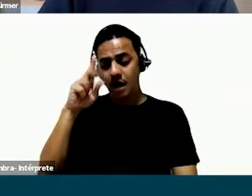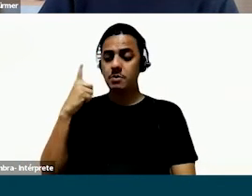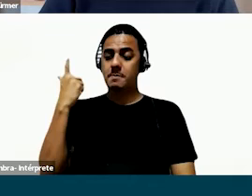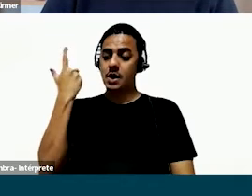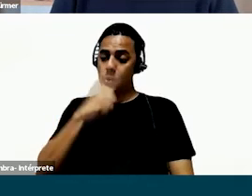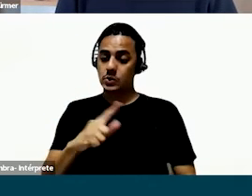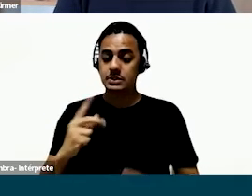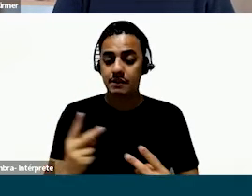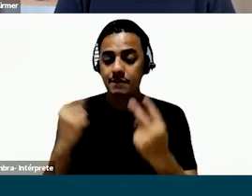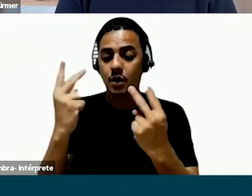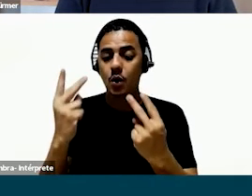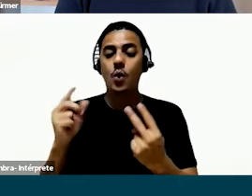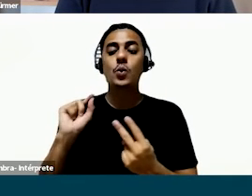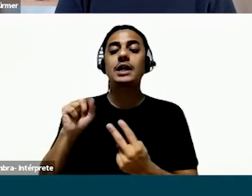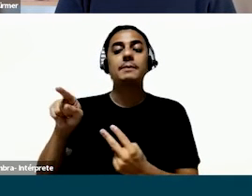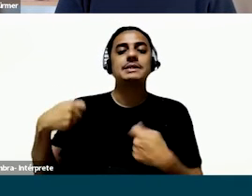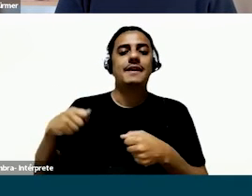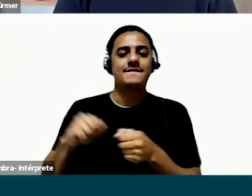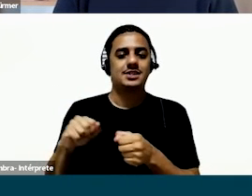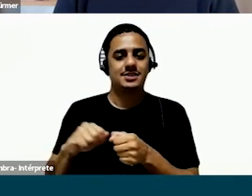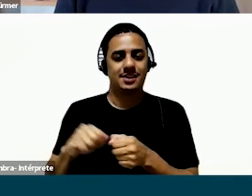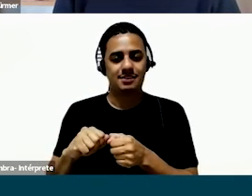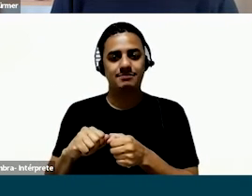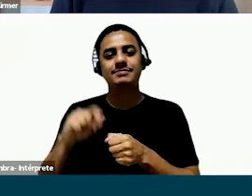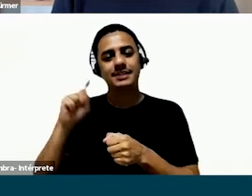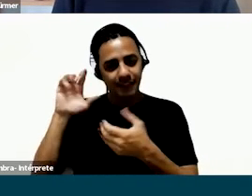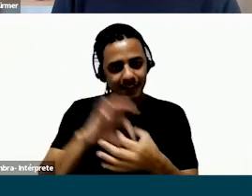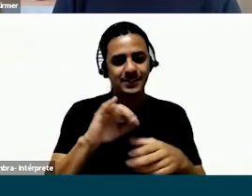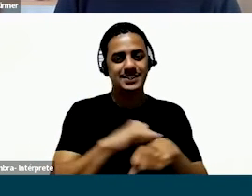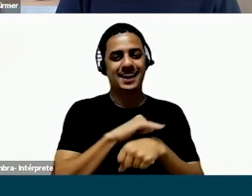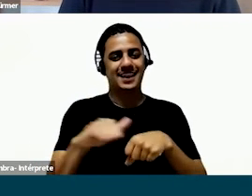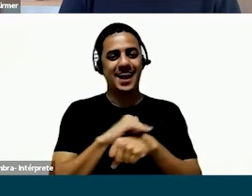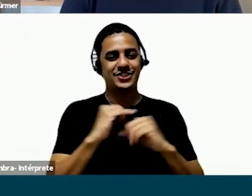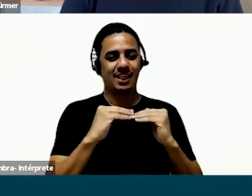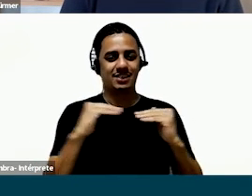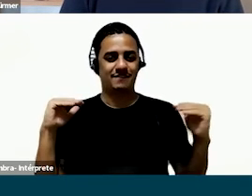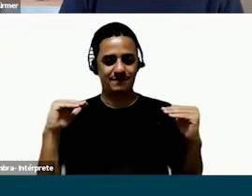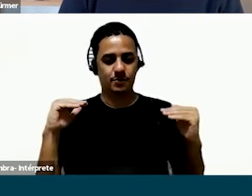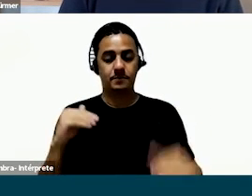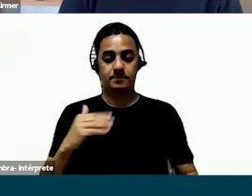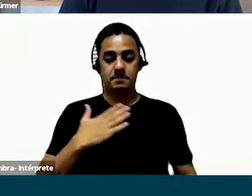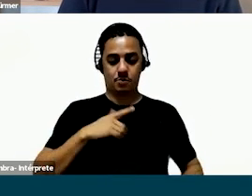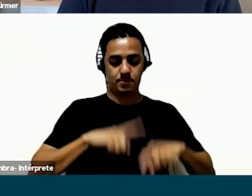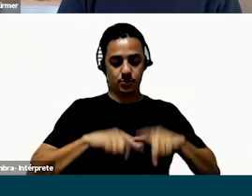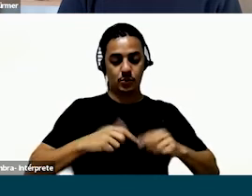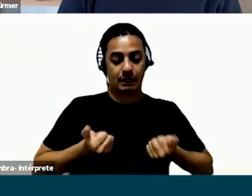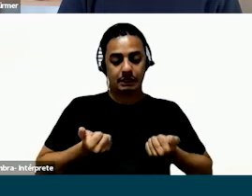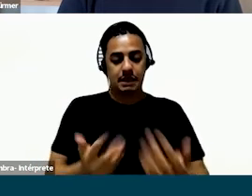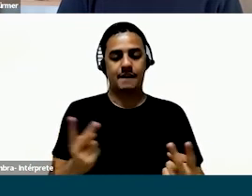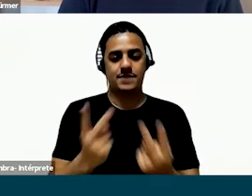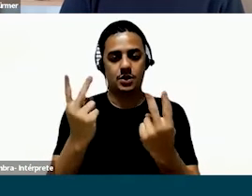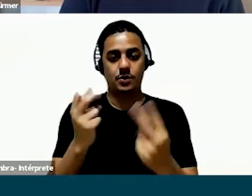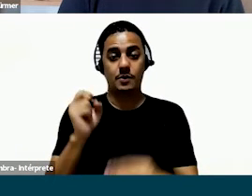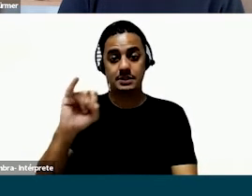precisa concluir para chegar na proposta de valor do seu produto. De novo, é no nível da estratégia. A gente precisa entender como o nosso produto de fato entrega